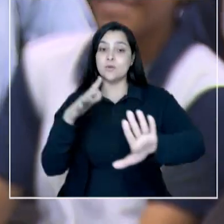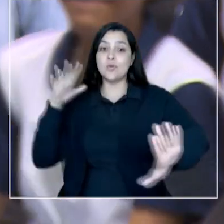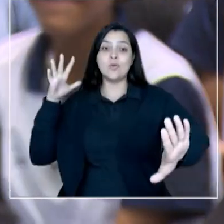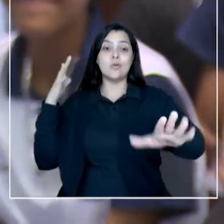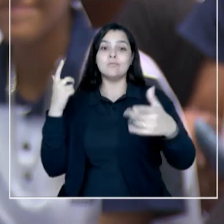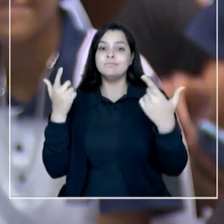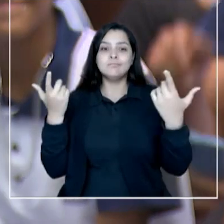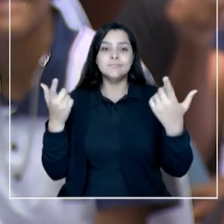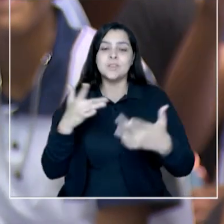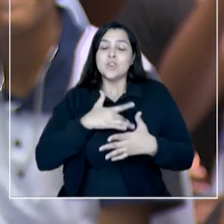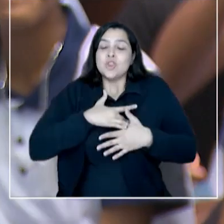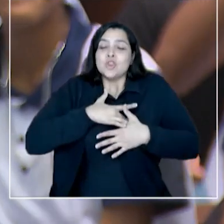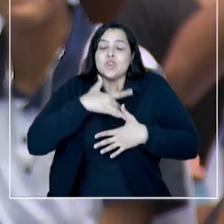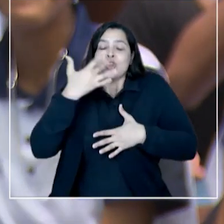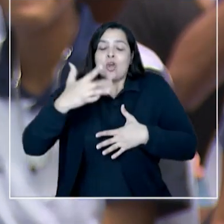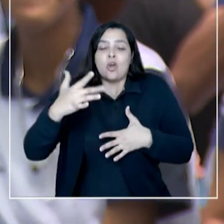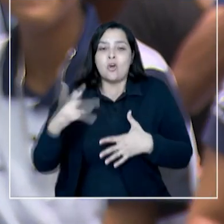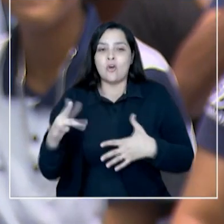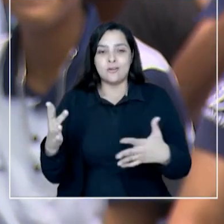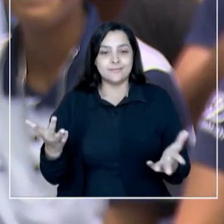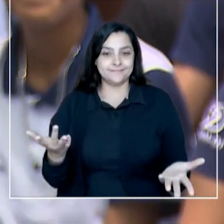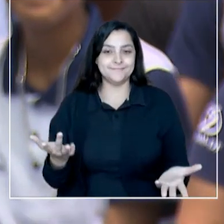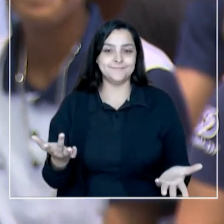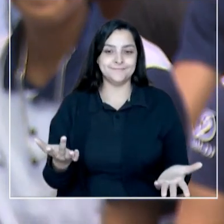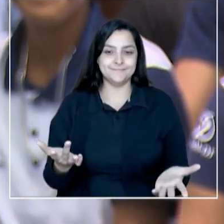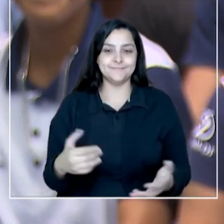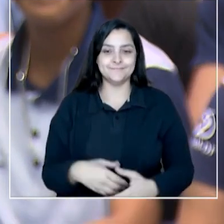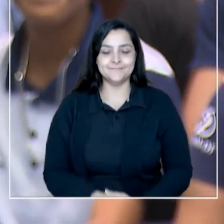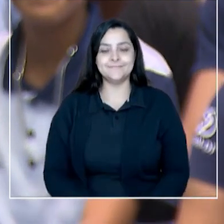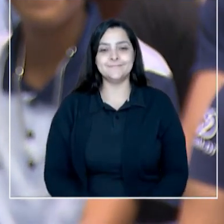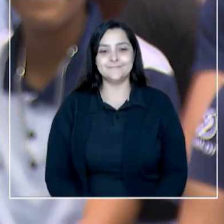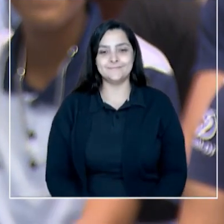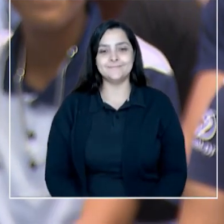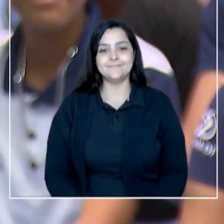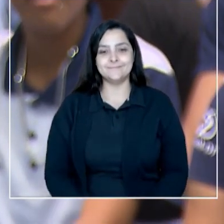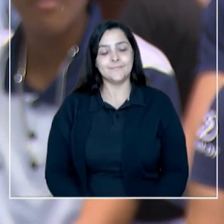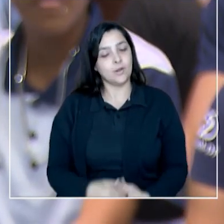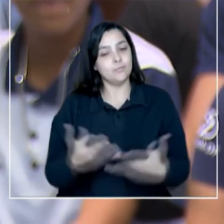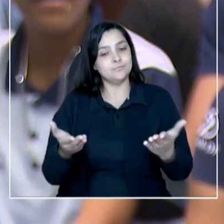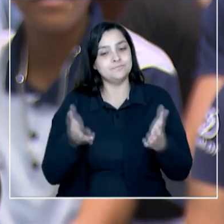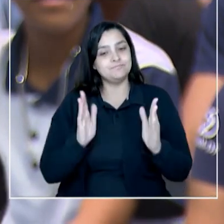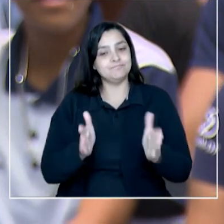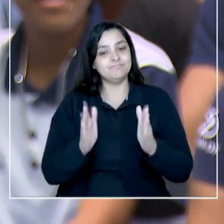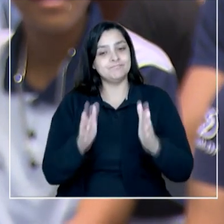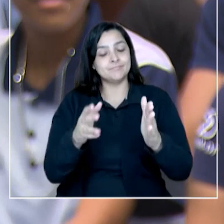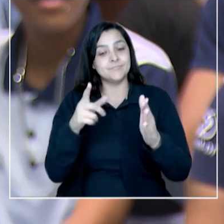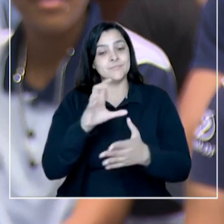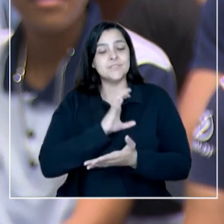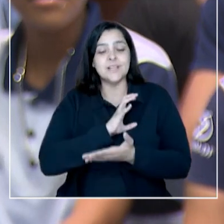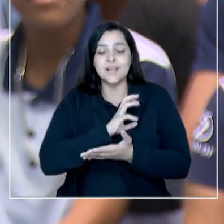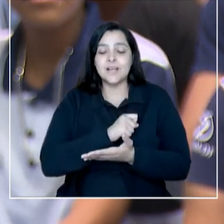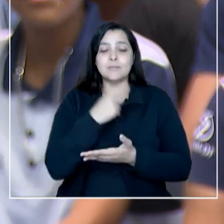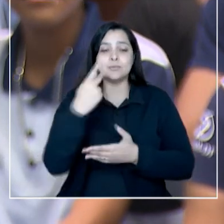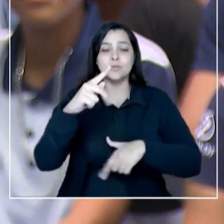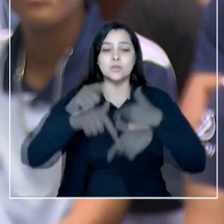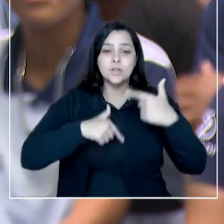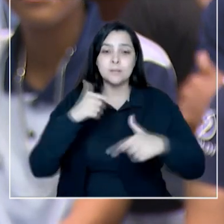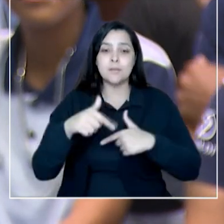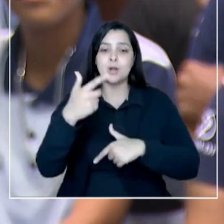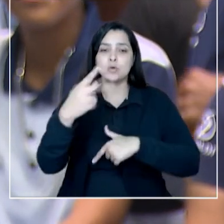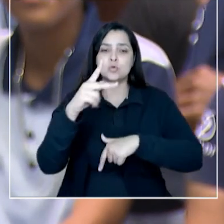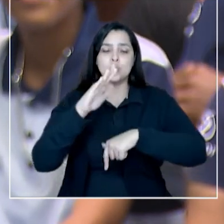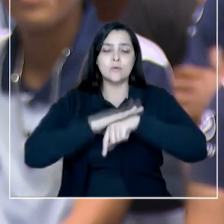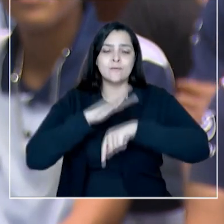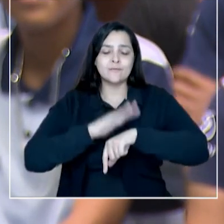ele vai doer na sua alma. Então, eu acredito muito nesse caminho. Se você realmente ama muito ali e tal, você, né,